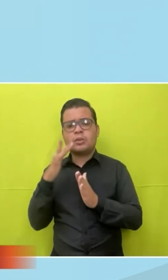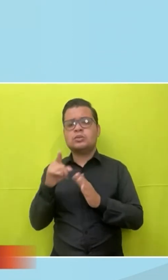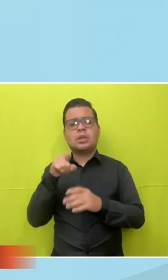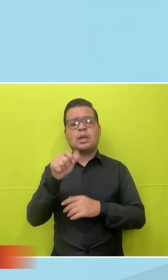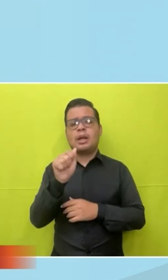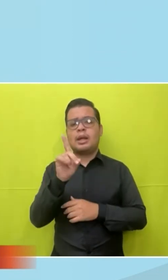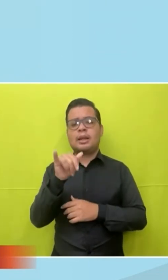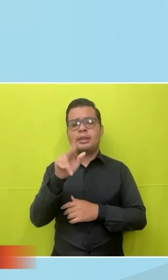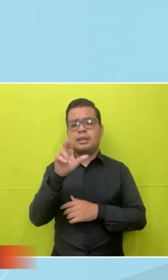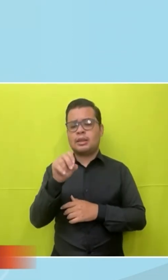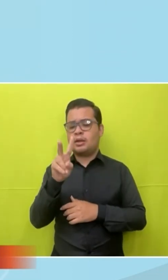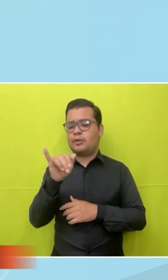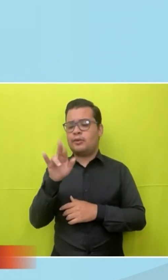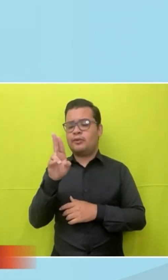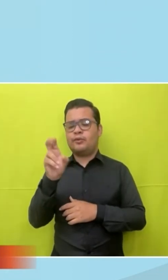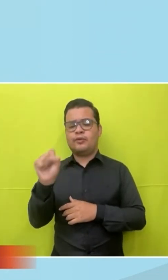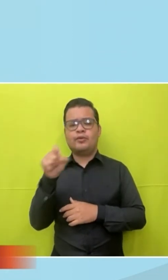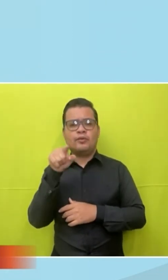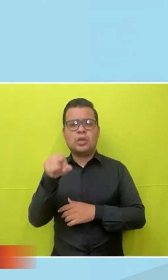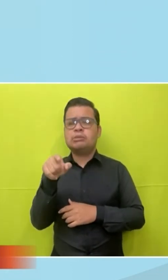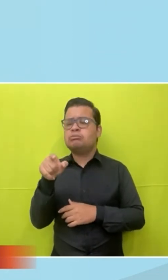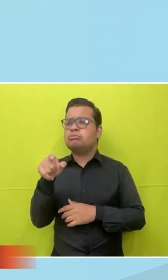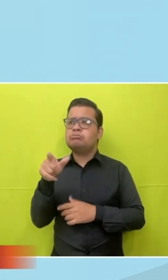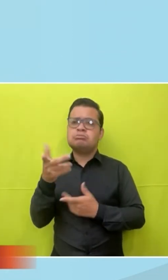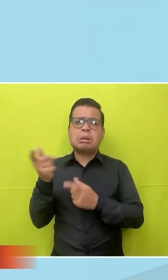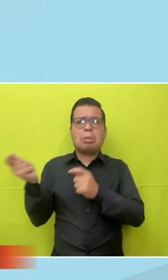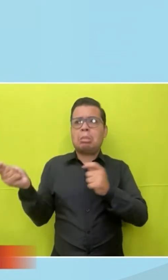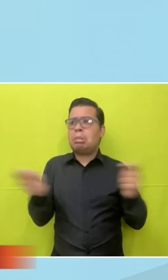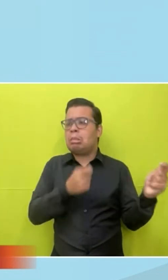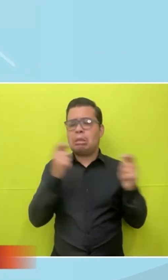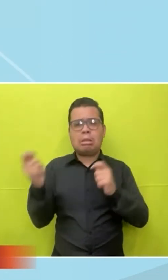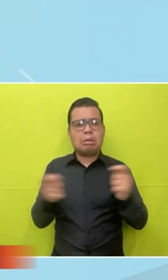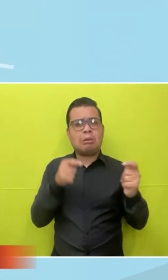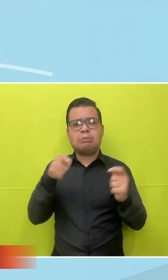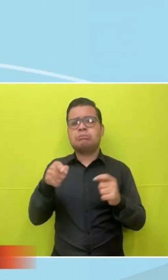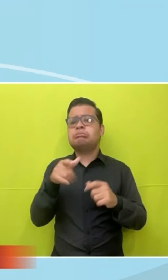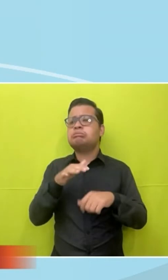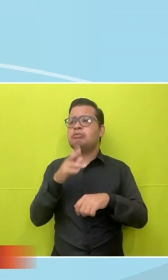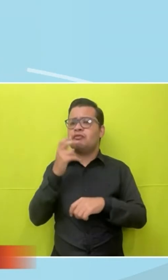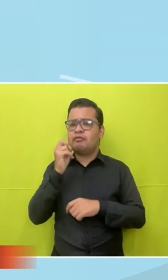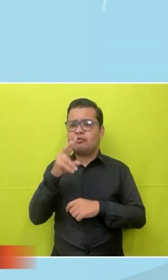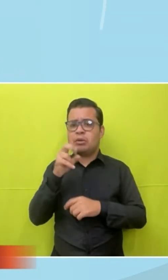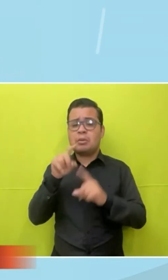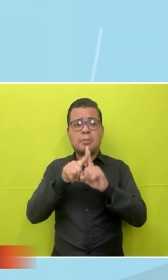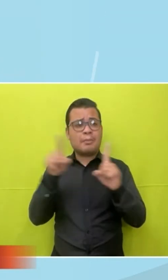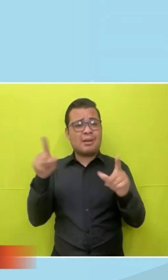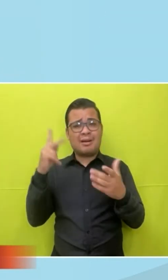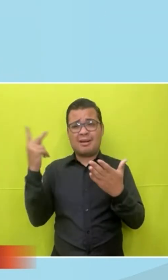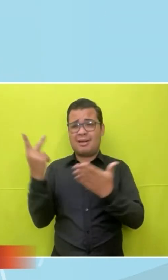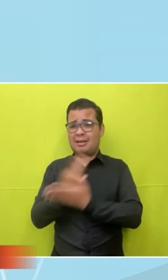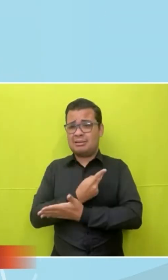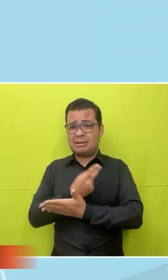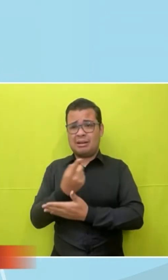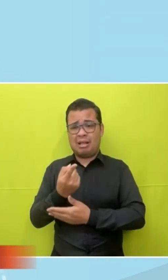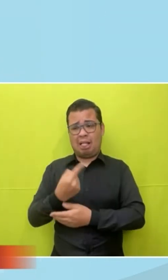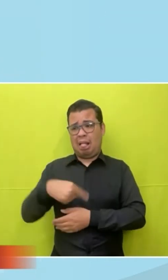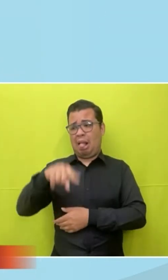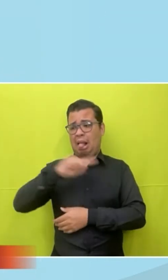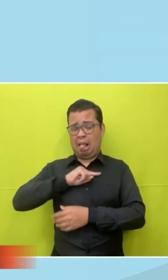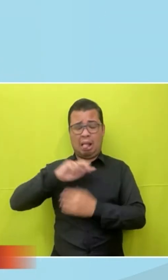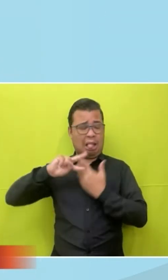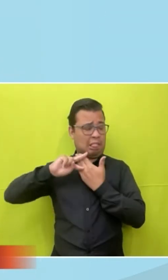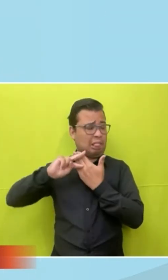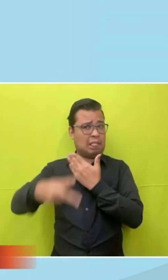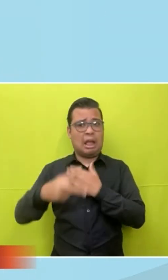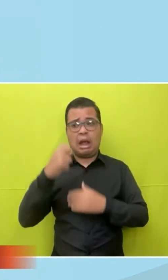adenovírus rotineiros, né, que causam infecções rotineiras, estariam provocando uma consequência tão